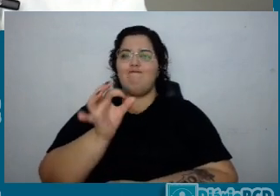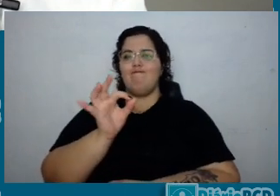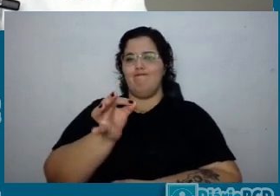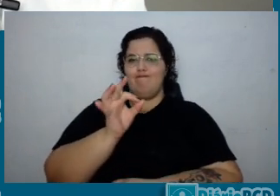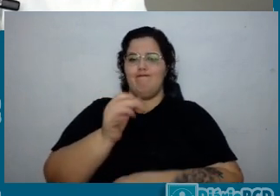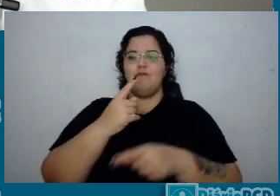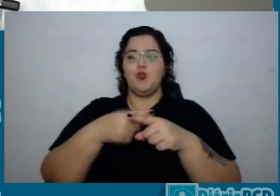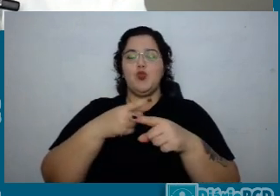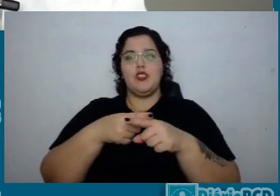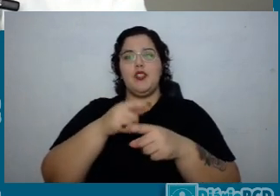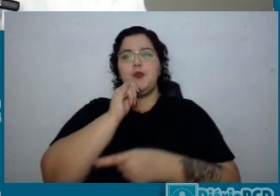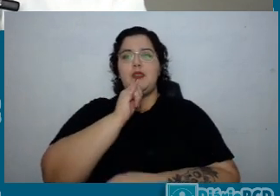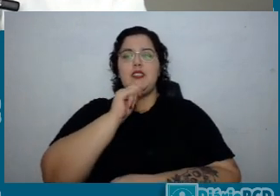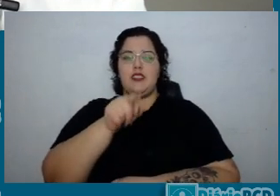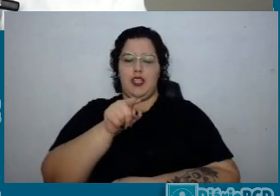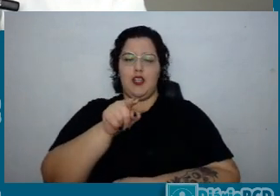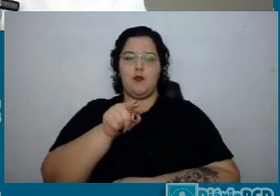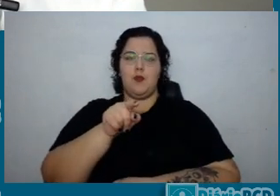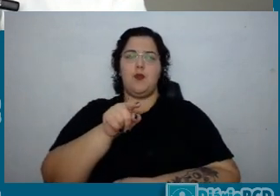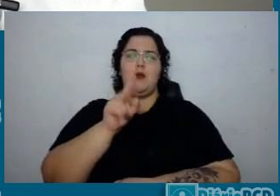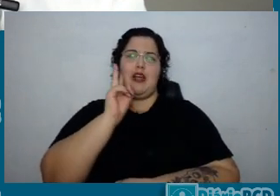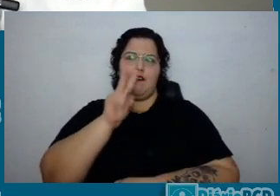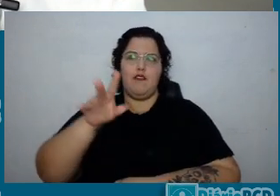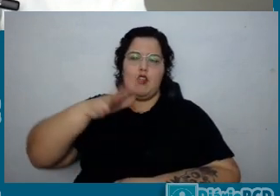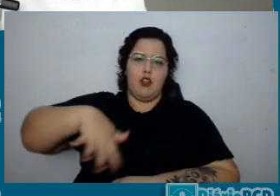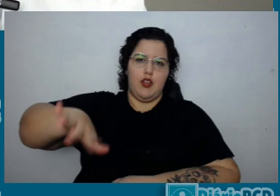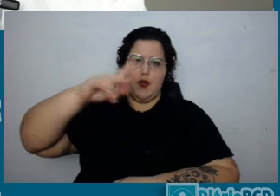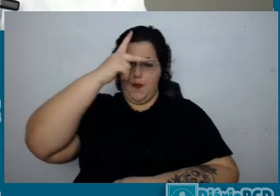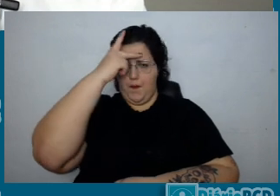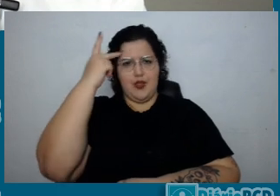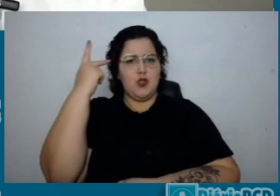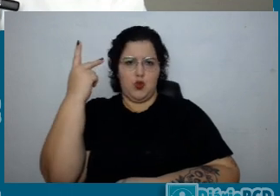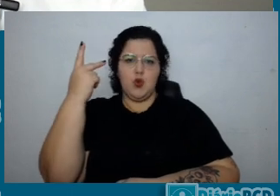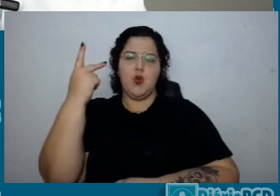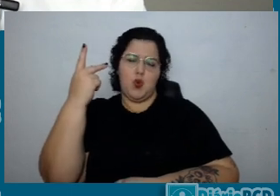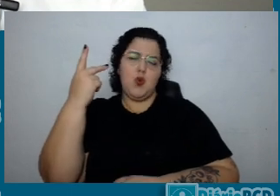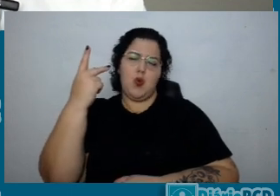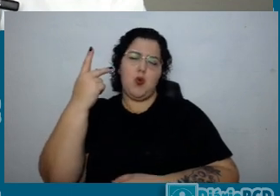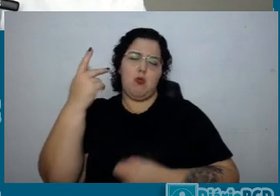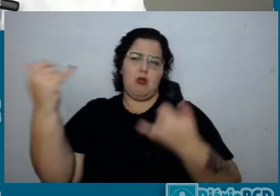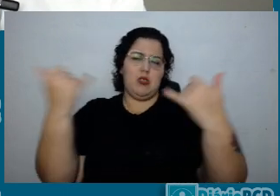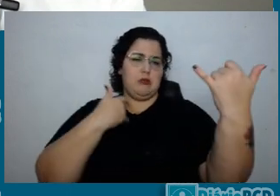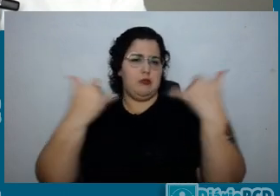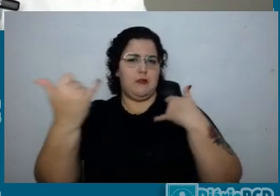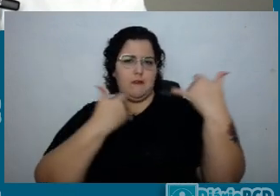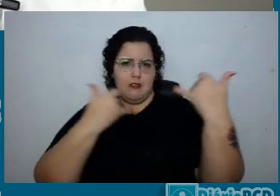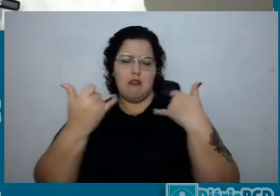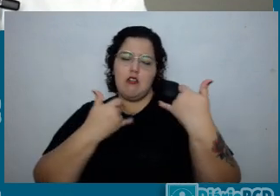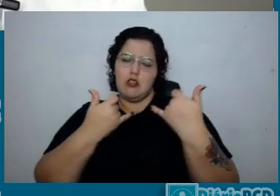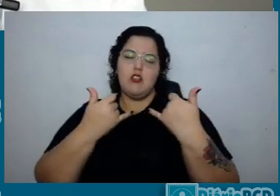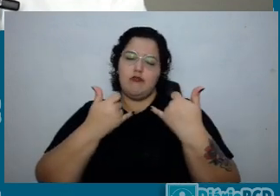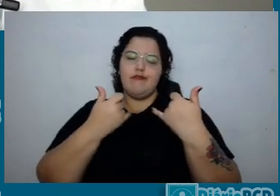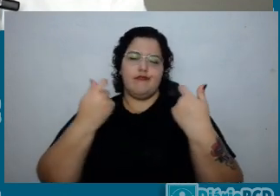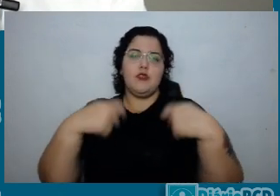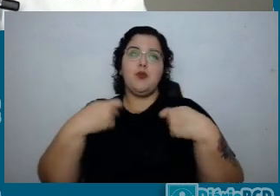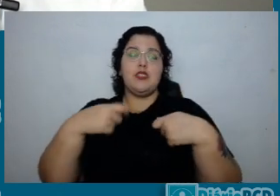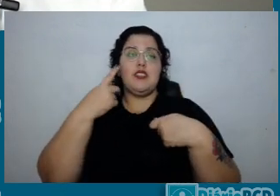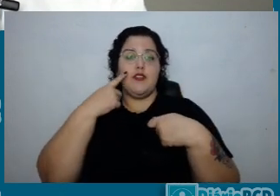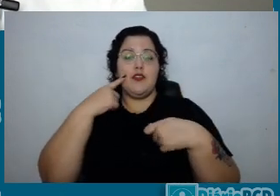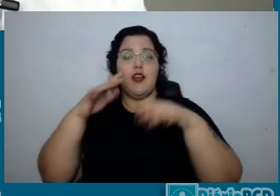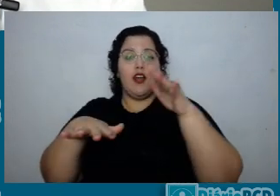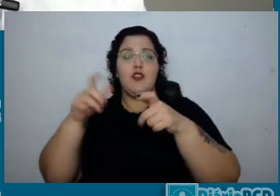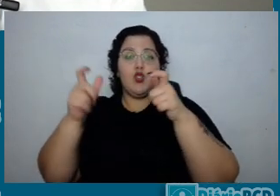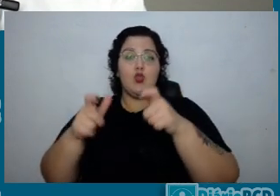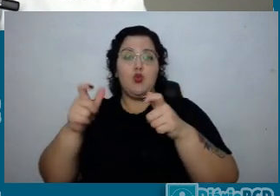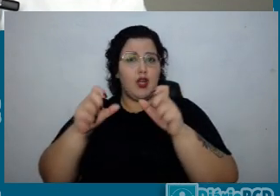lá a gente pode encontrar, né, como a gente ouve relatos nessas andanças, de gente que